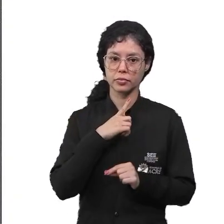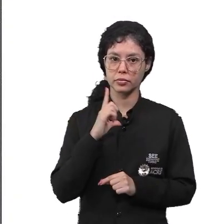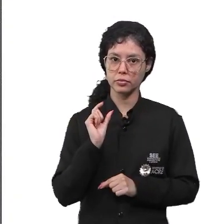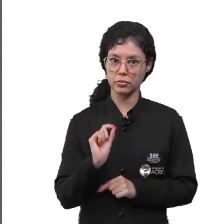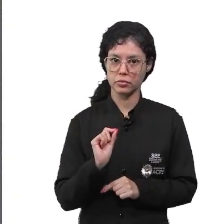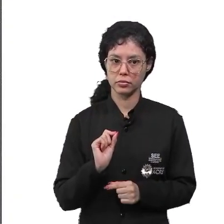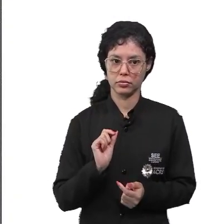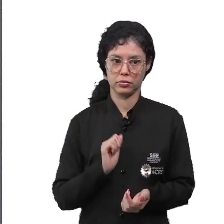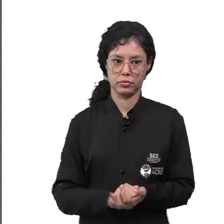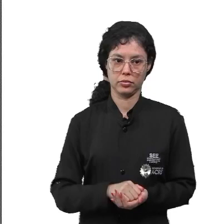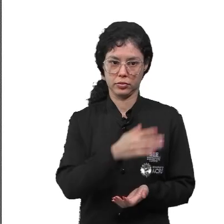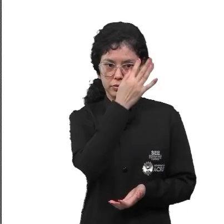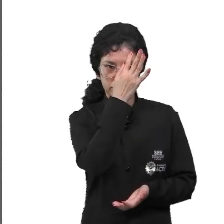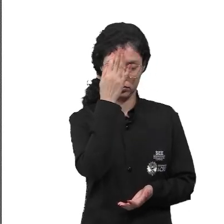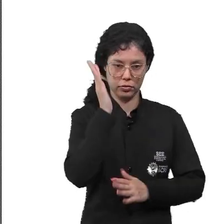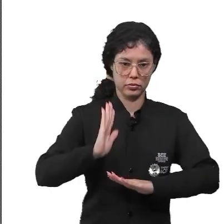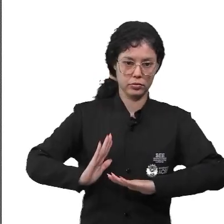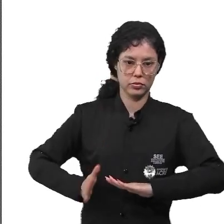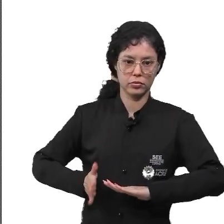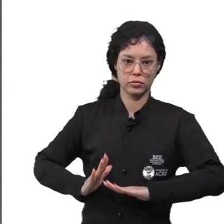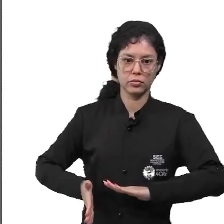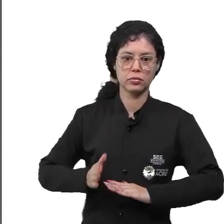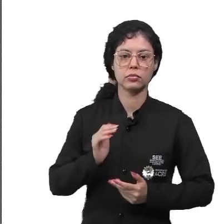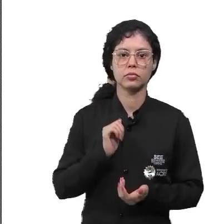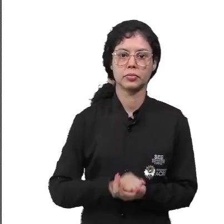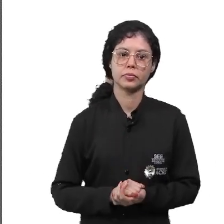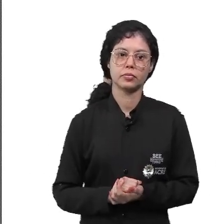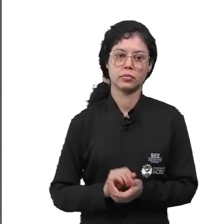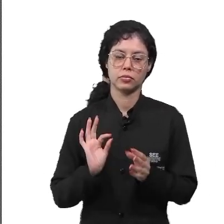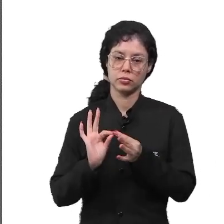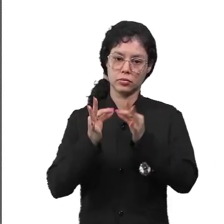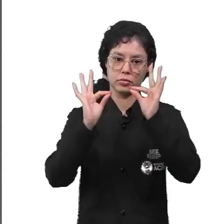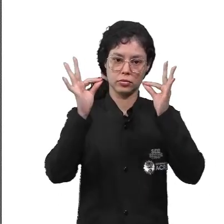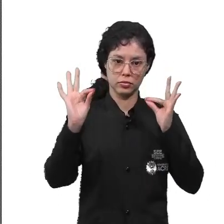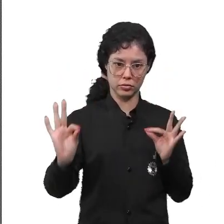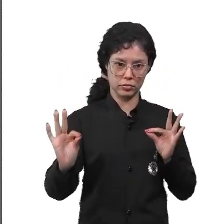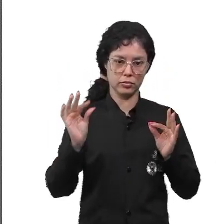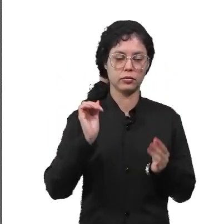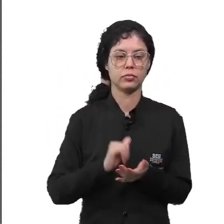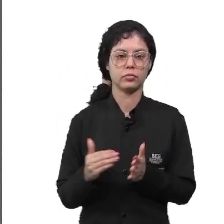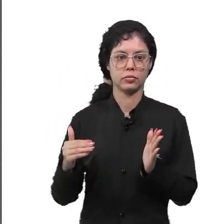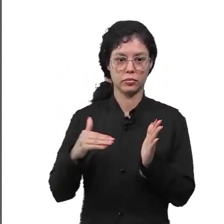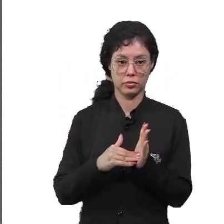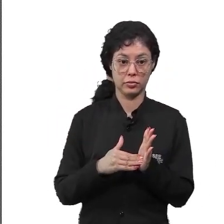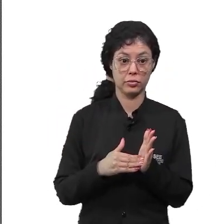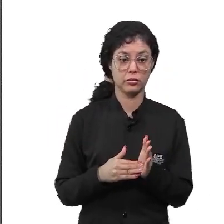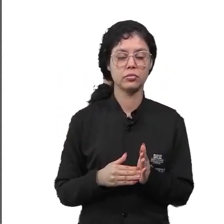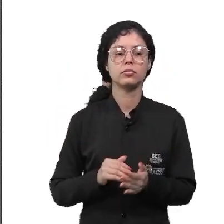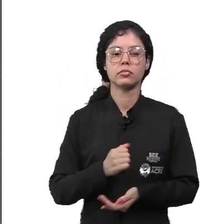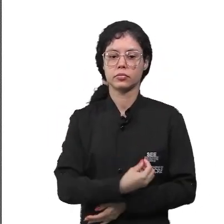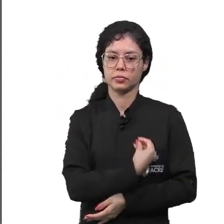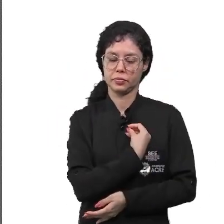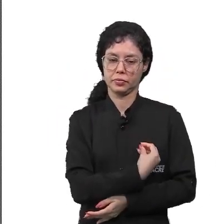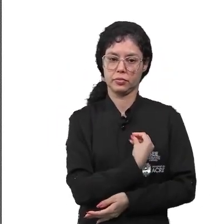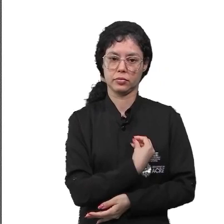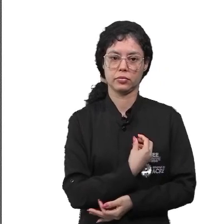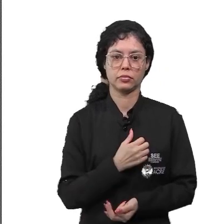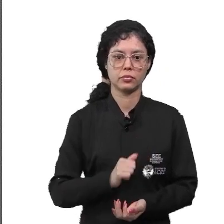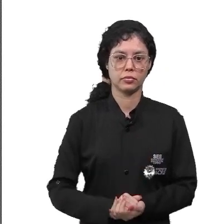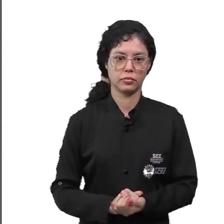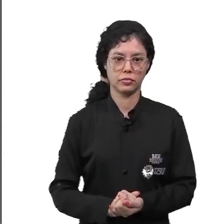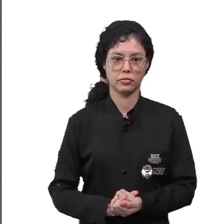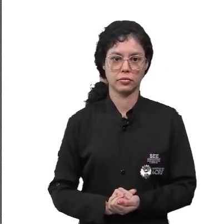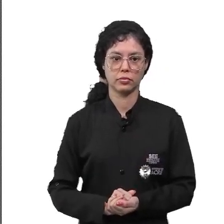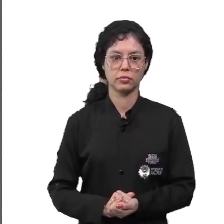a filosofia contemporânea se estende desde o século XIX até o presente.